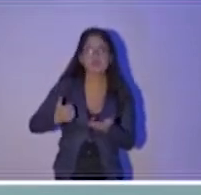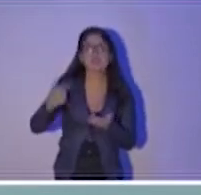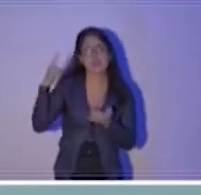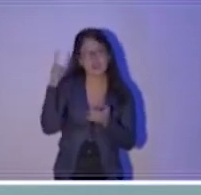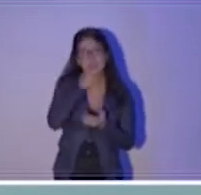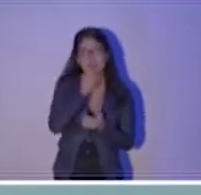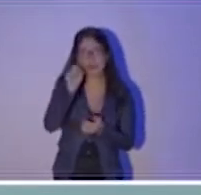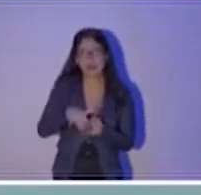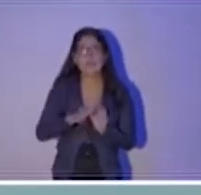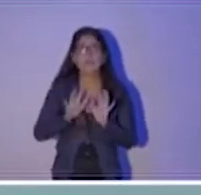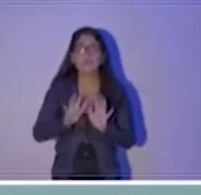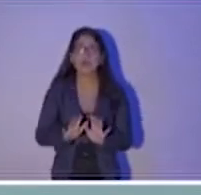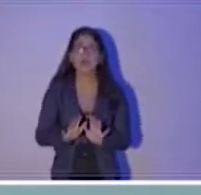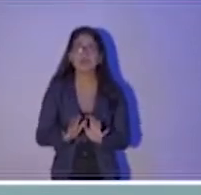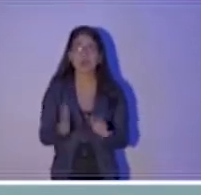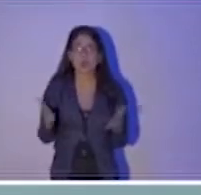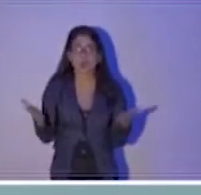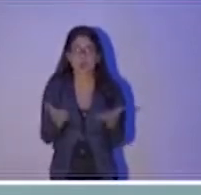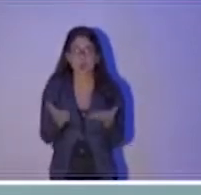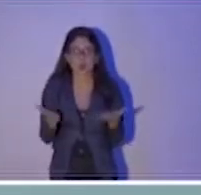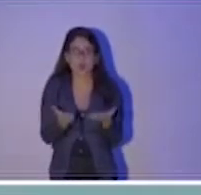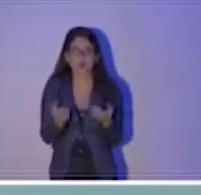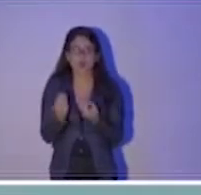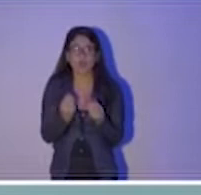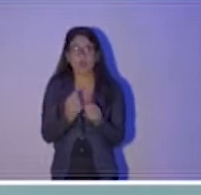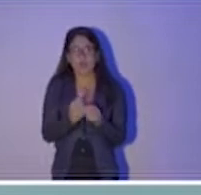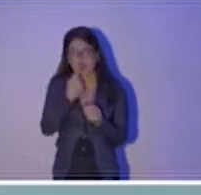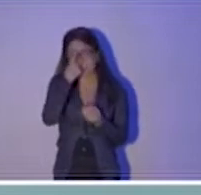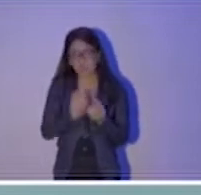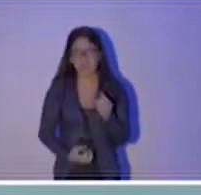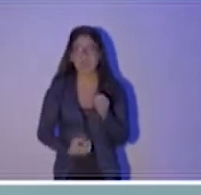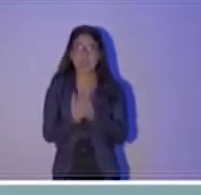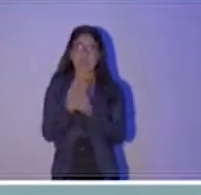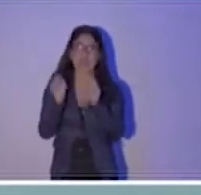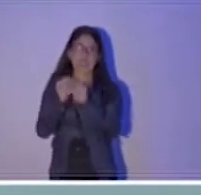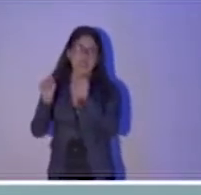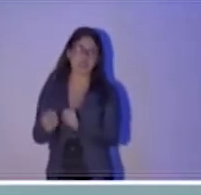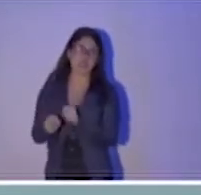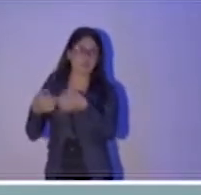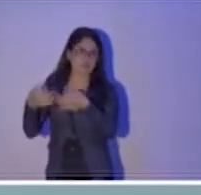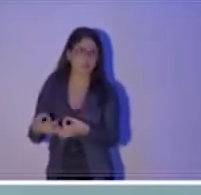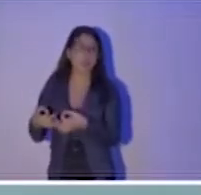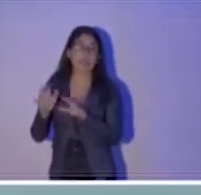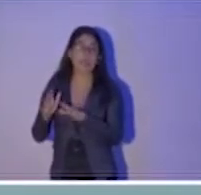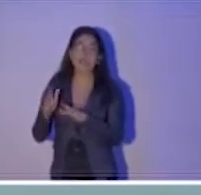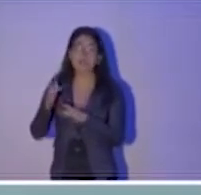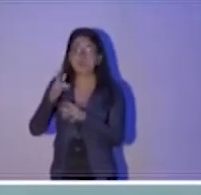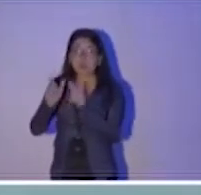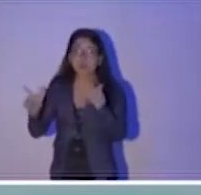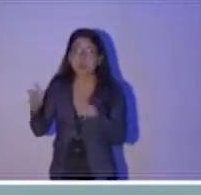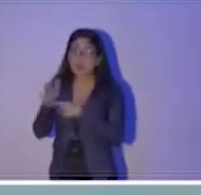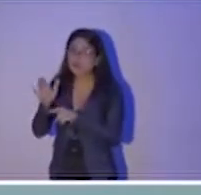é que nós vamos, hoje, criar um sistema coerente em regime de colaboração para